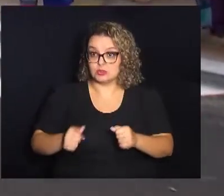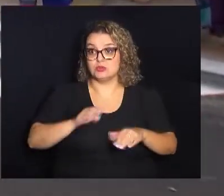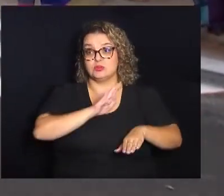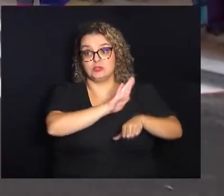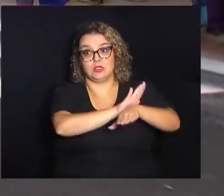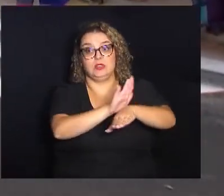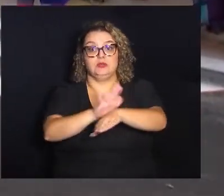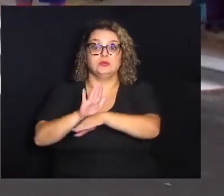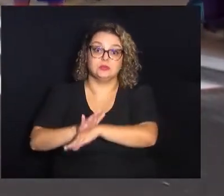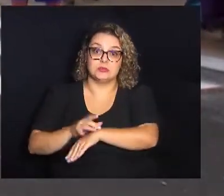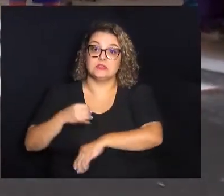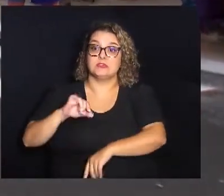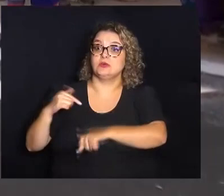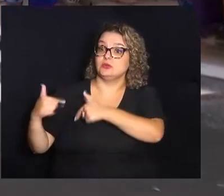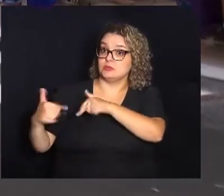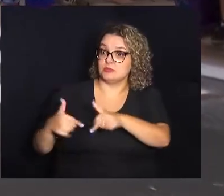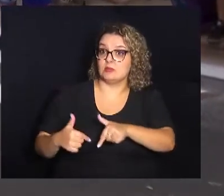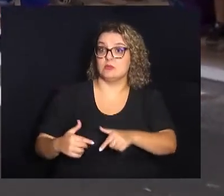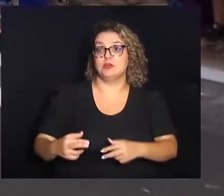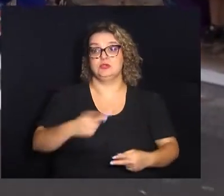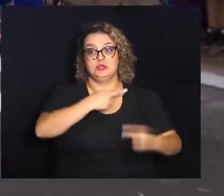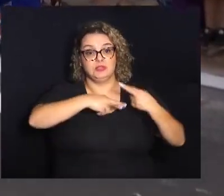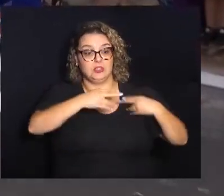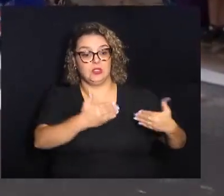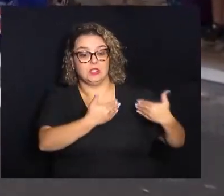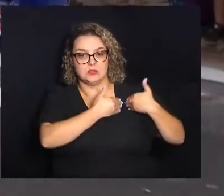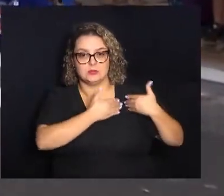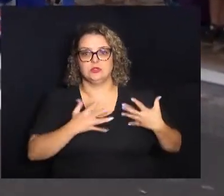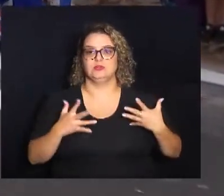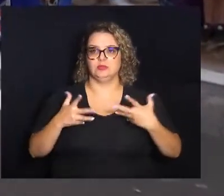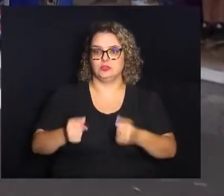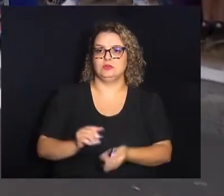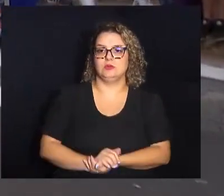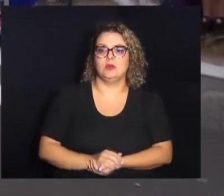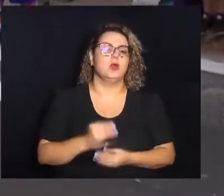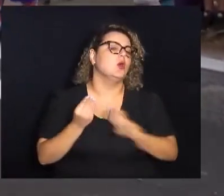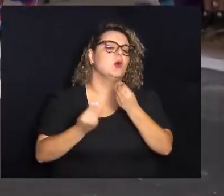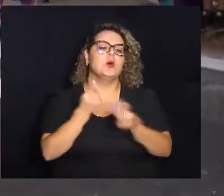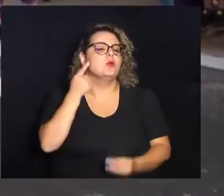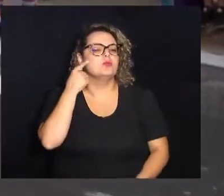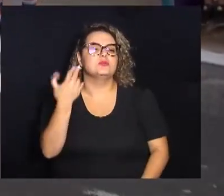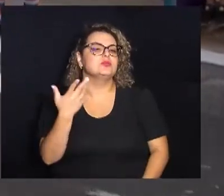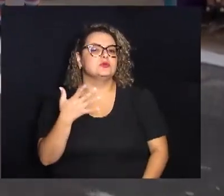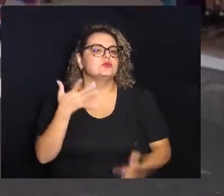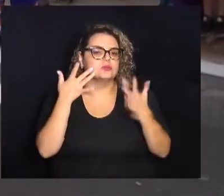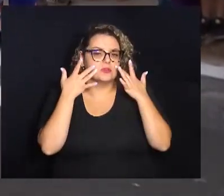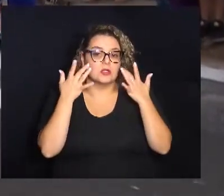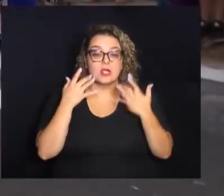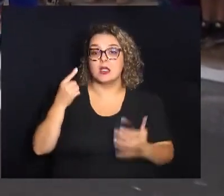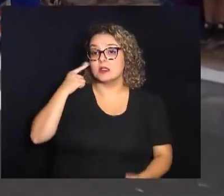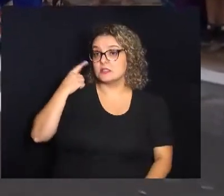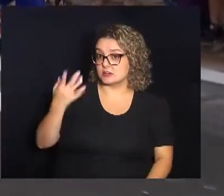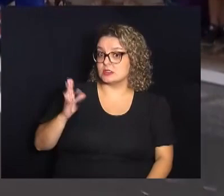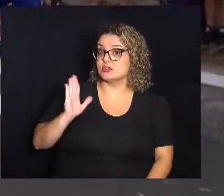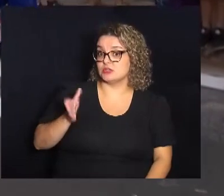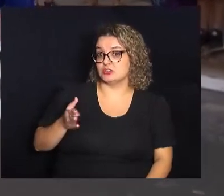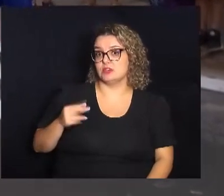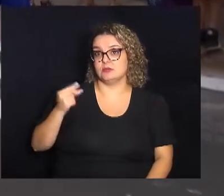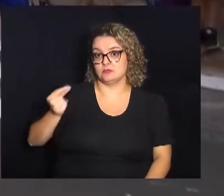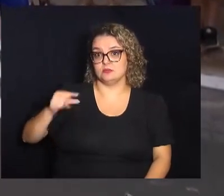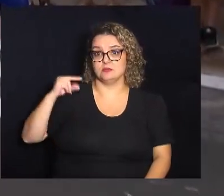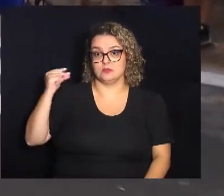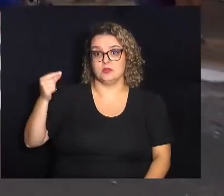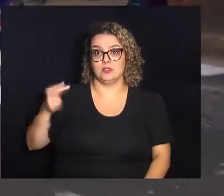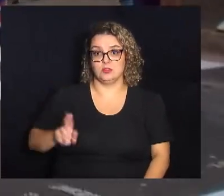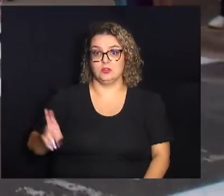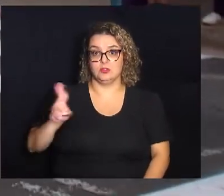for um trabalho de corresponsabilidade entre todo mundo. Como surgiu essa ideia do teatro? Essa ideia ela já vem sendo explorada